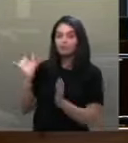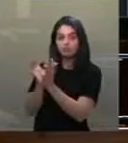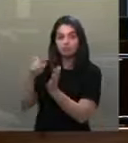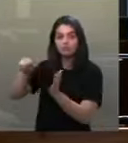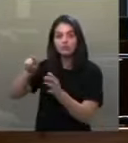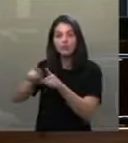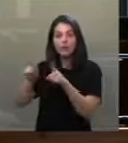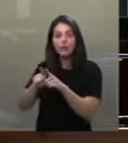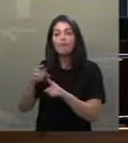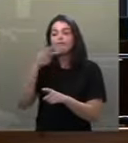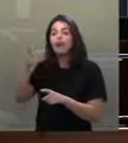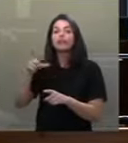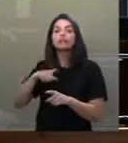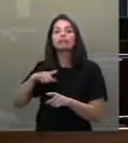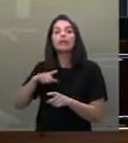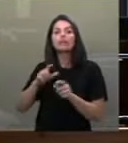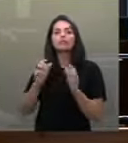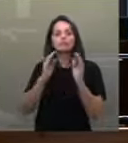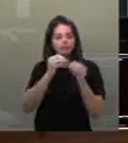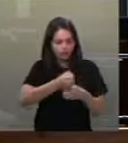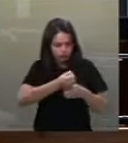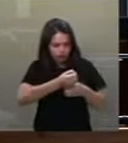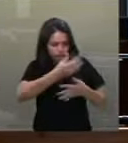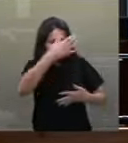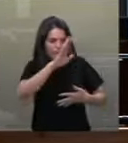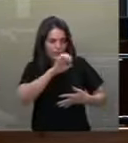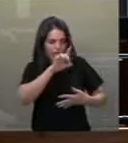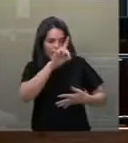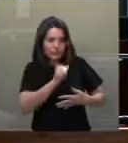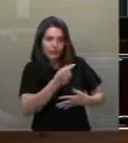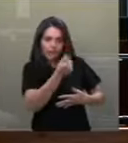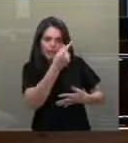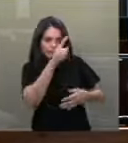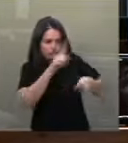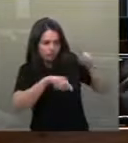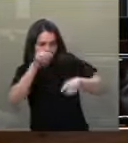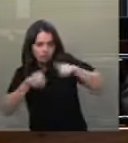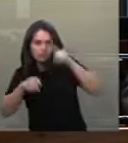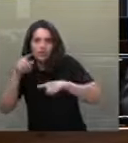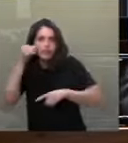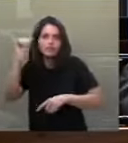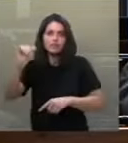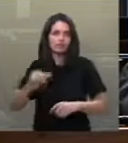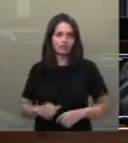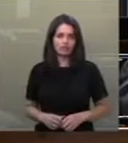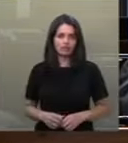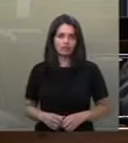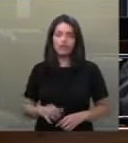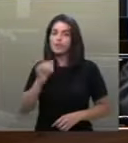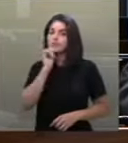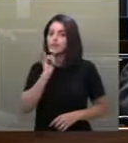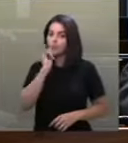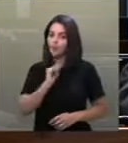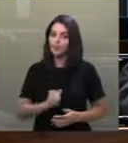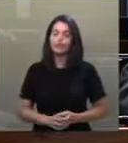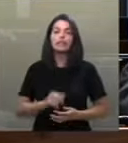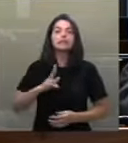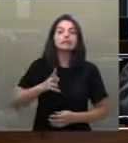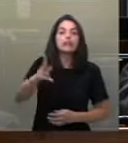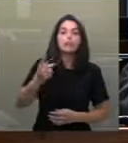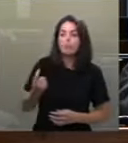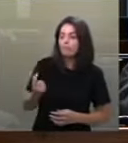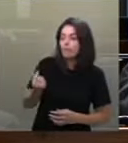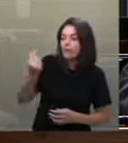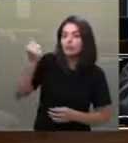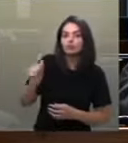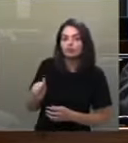de preço como um mecanismo de curto prazo para evitar variações excessivas dos preços combustíveis. Por exemplo, toda vez que os preços